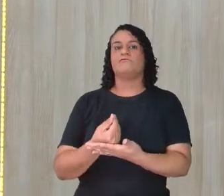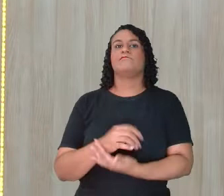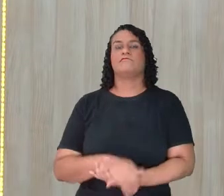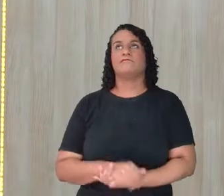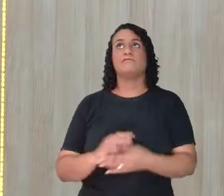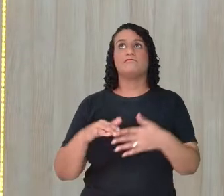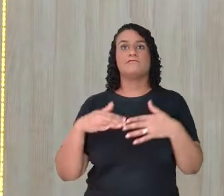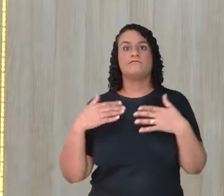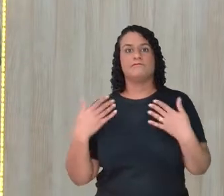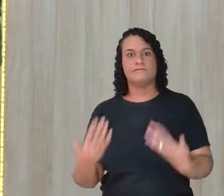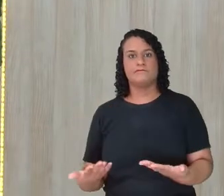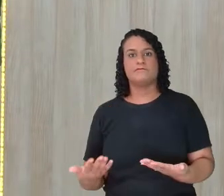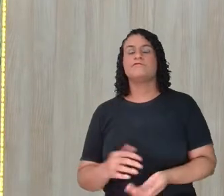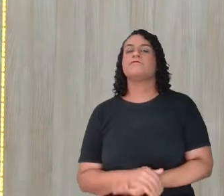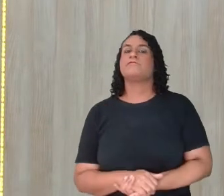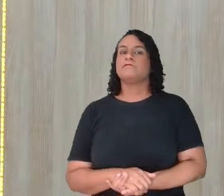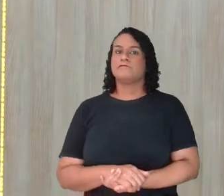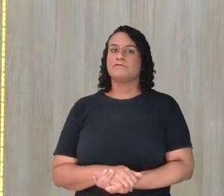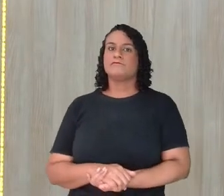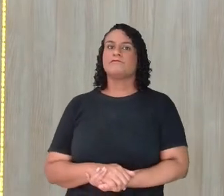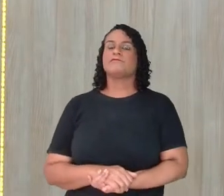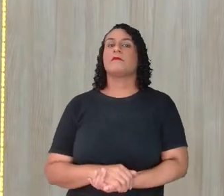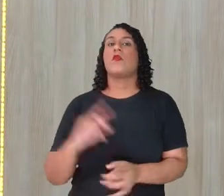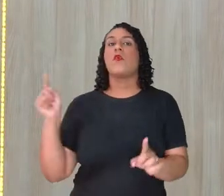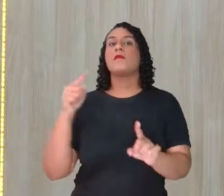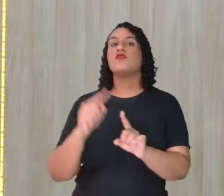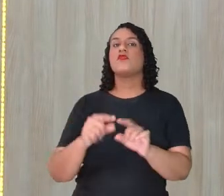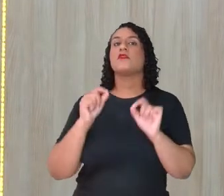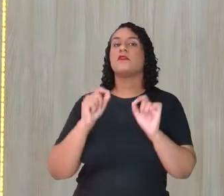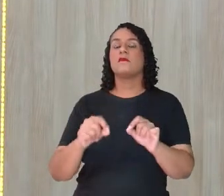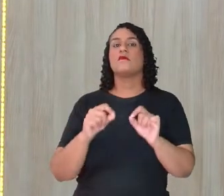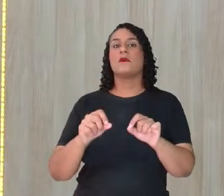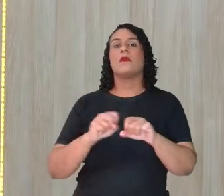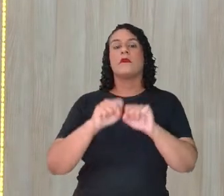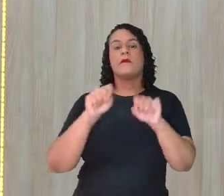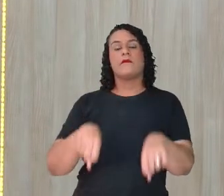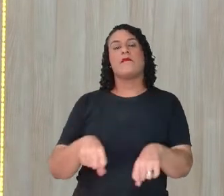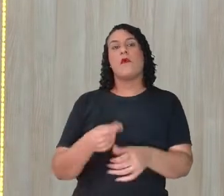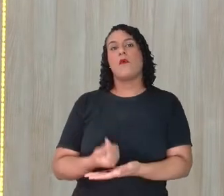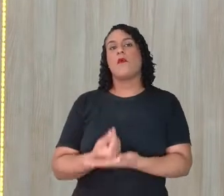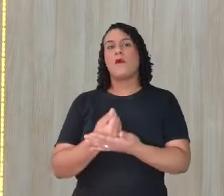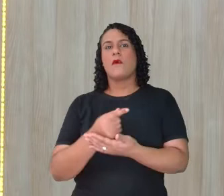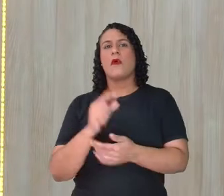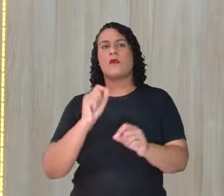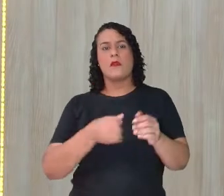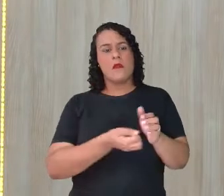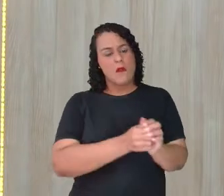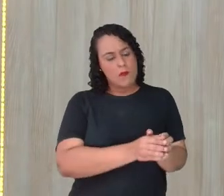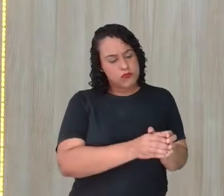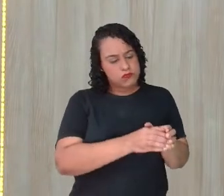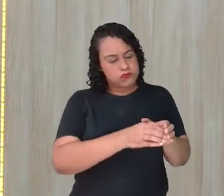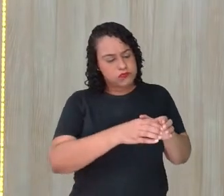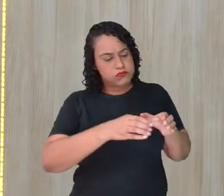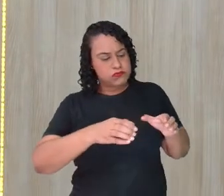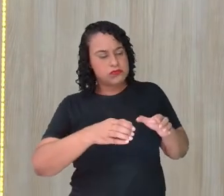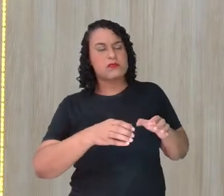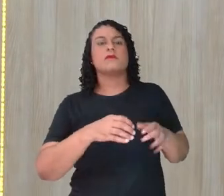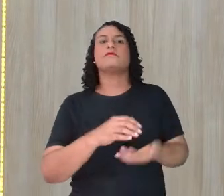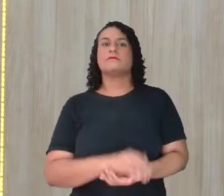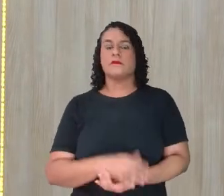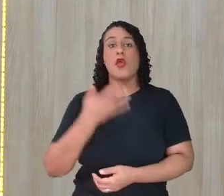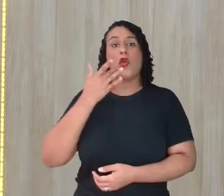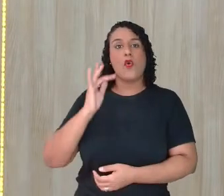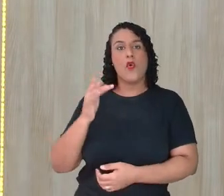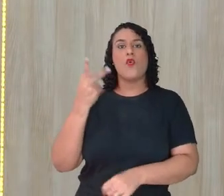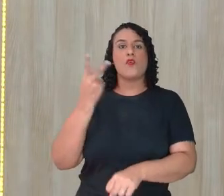do mercantilismo era a acumulação, né, de metais nobres, né, ouro e prata. Então,